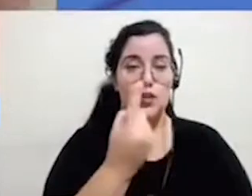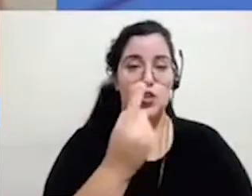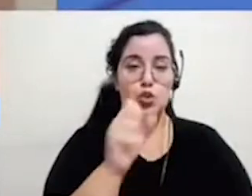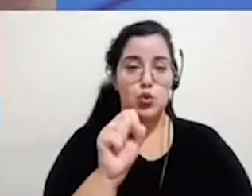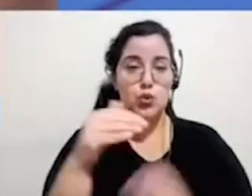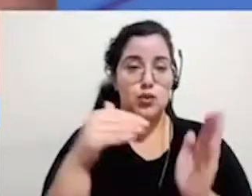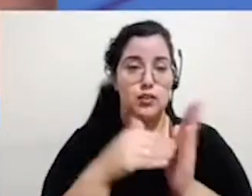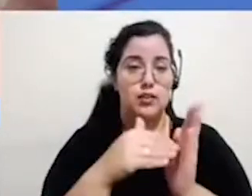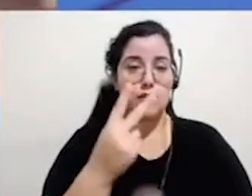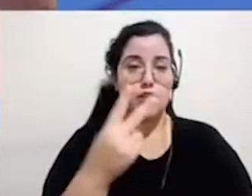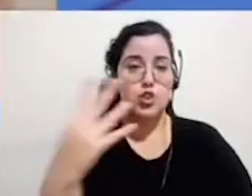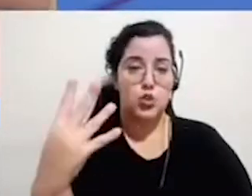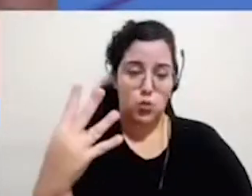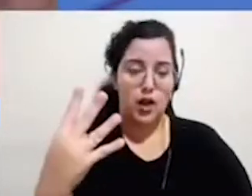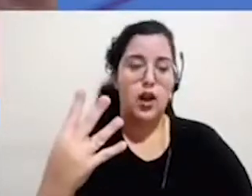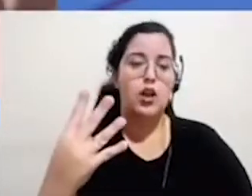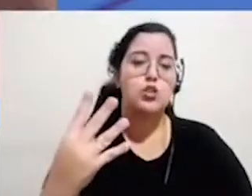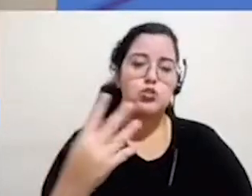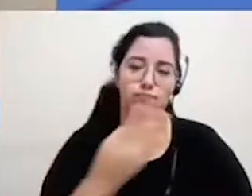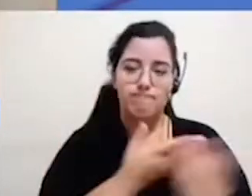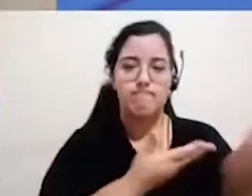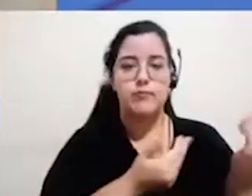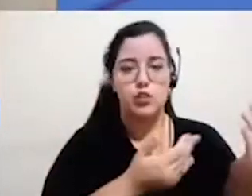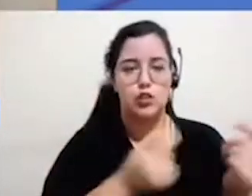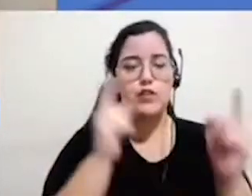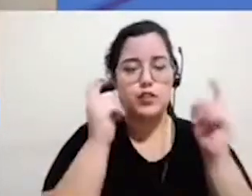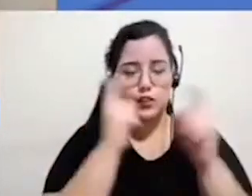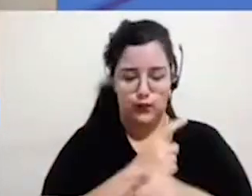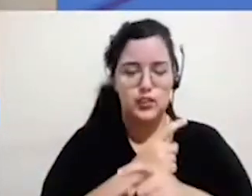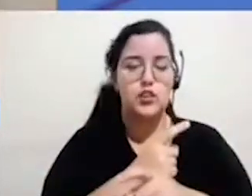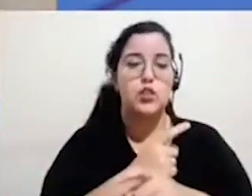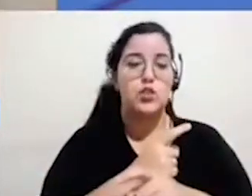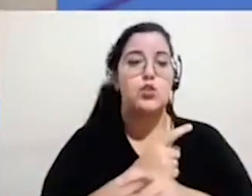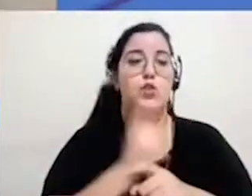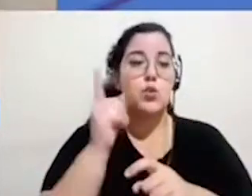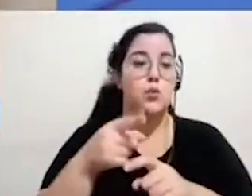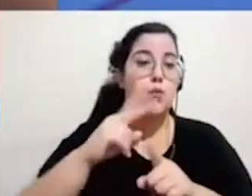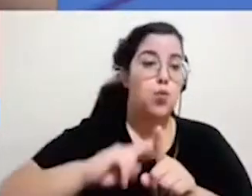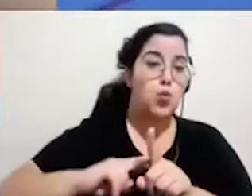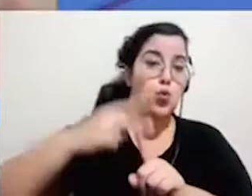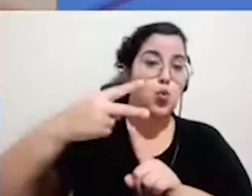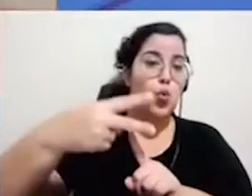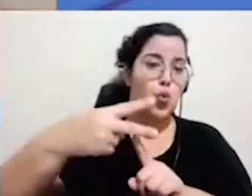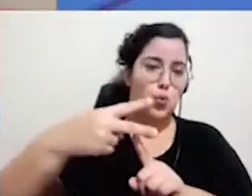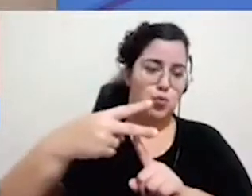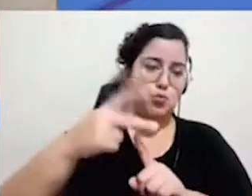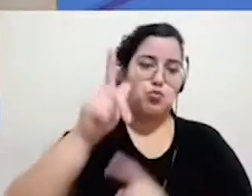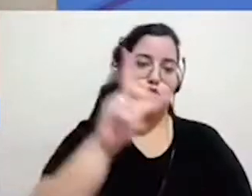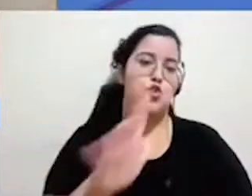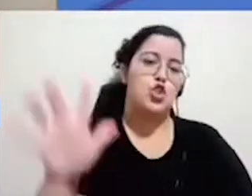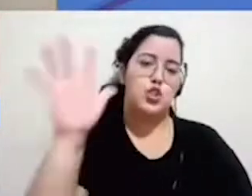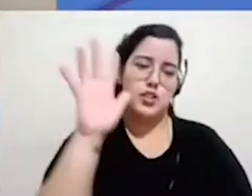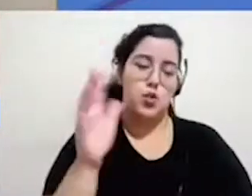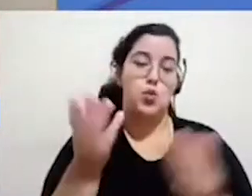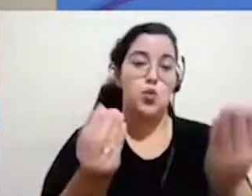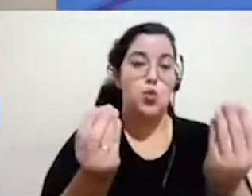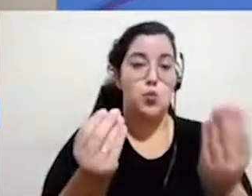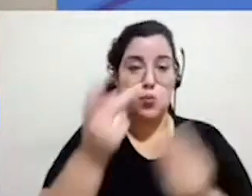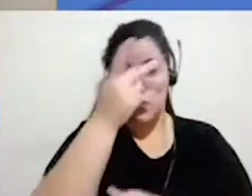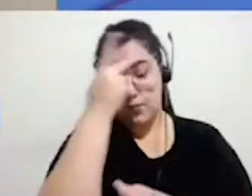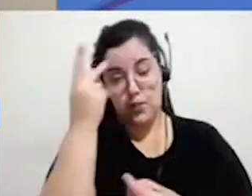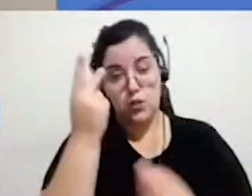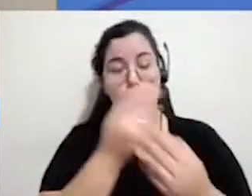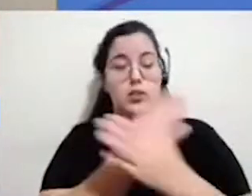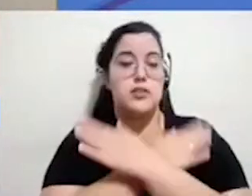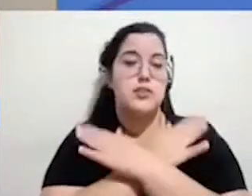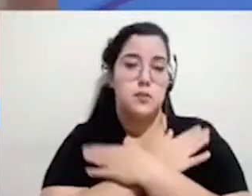né, o desemprego dos jovens de 18 a 24 anos é o dobro da população geral, né? Então, ele tem